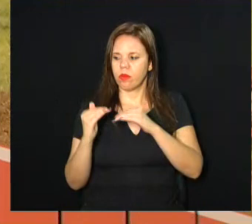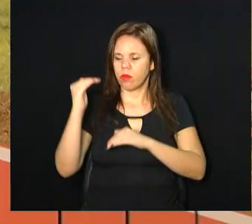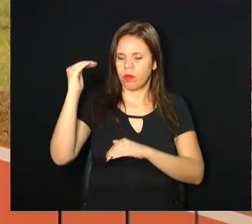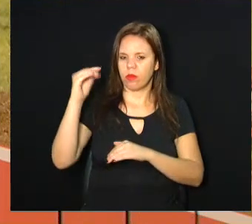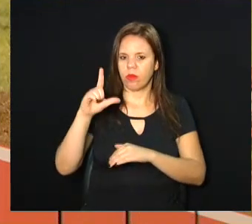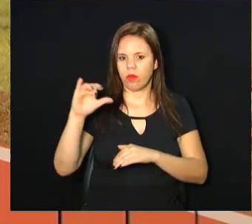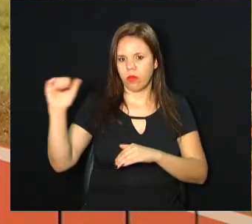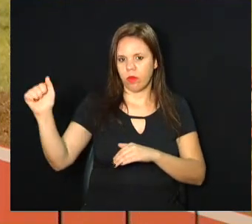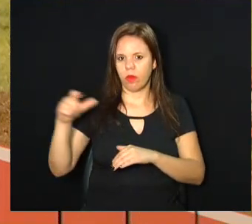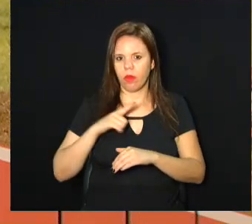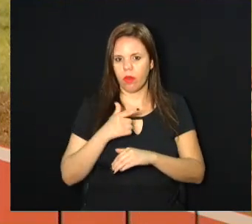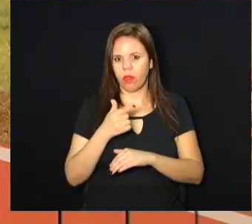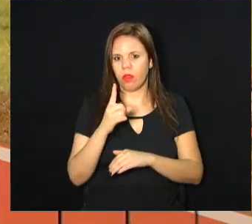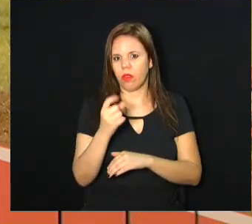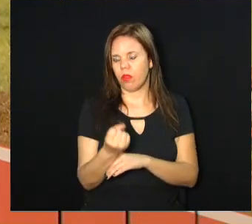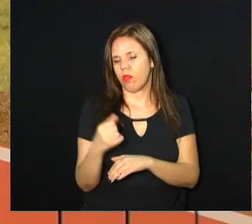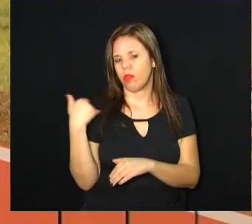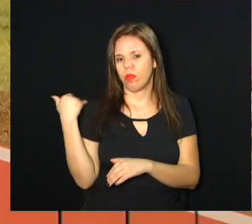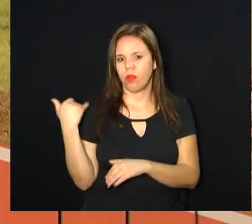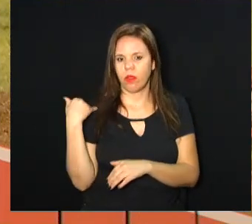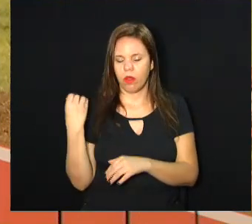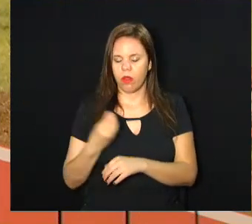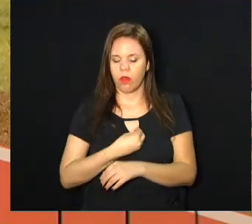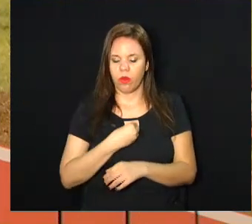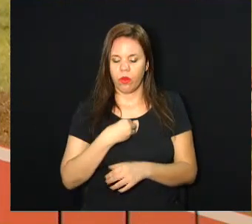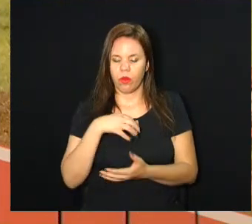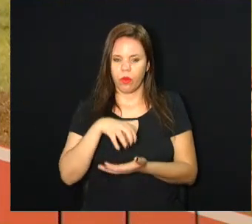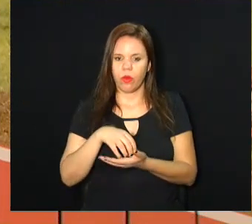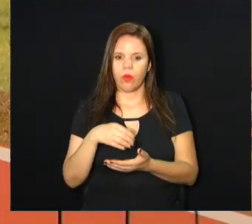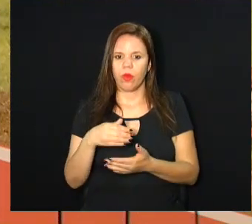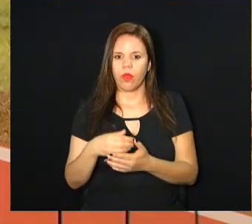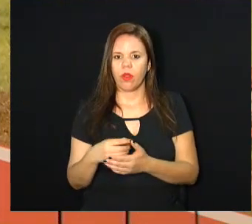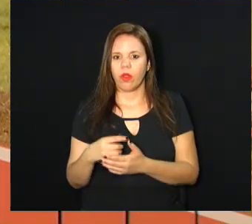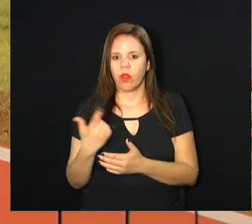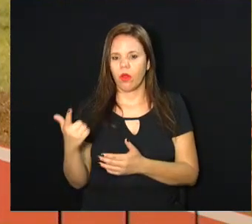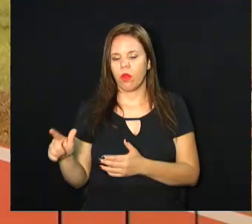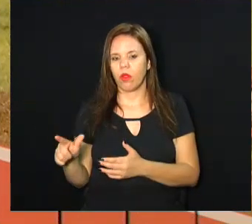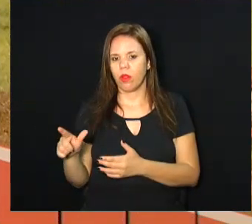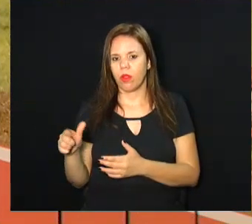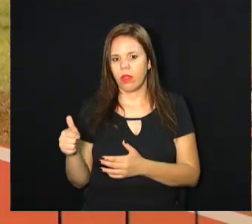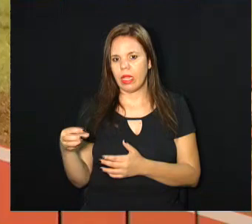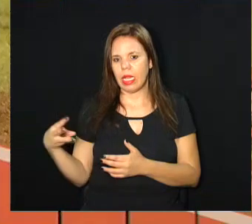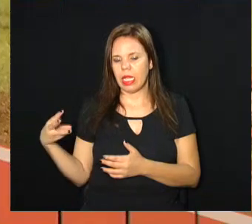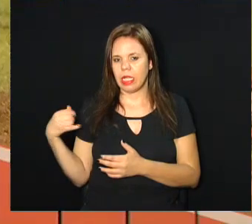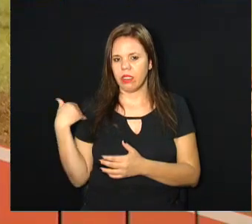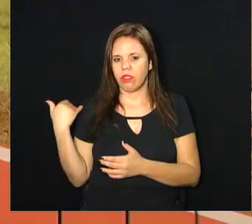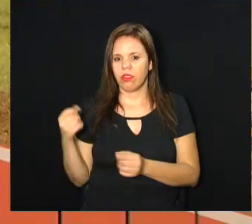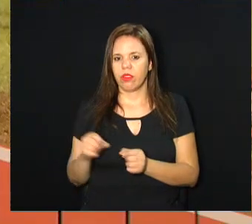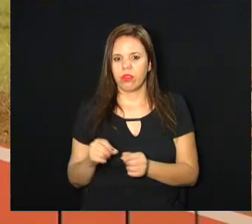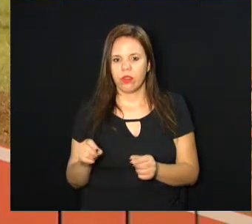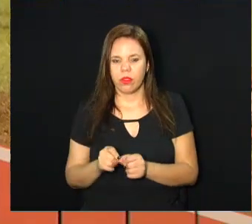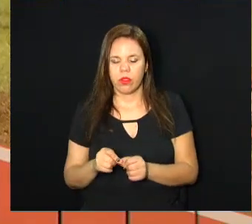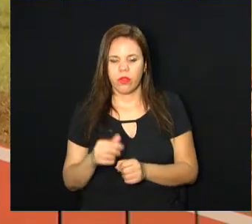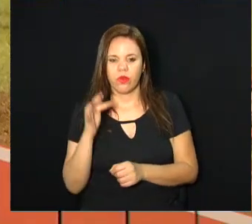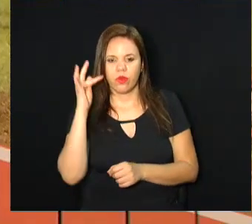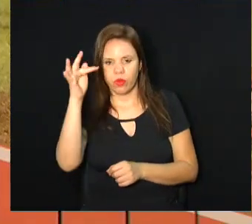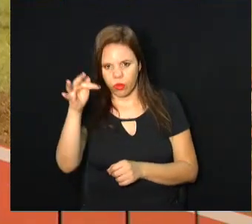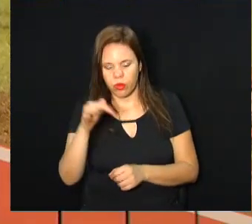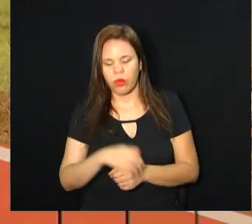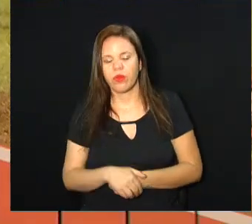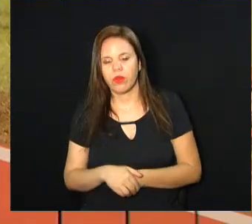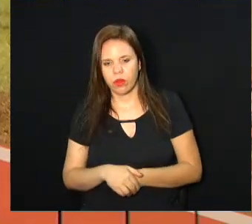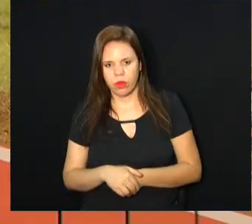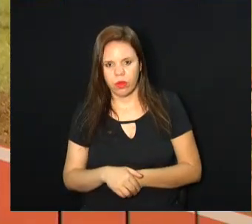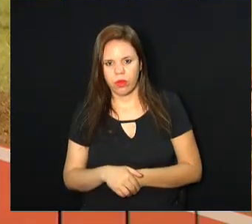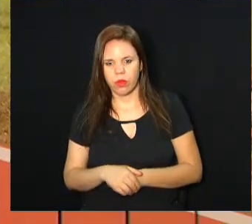Santa Lúcia tem apenas 18 anos de média e a lateral direita 13 anos. Então tem muito futuro pela frente.